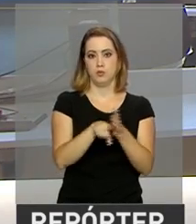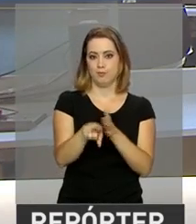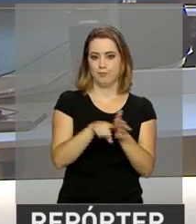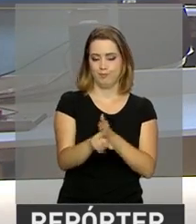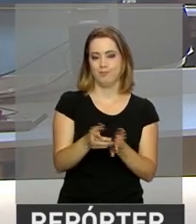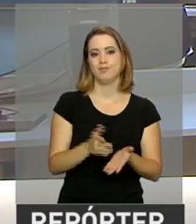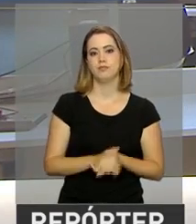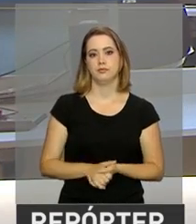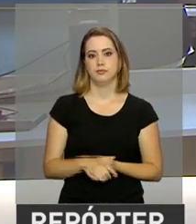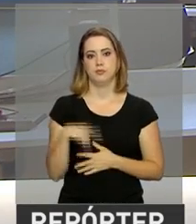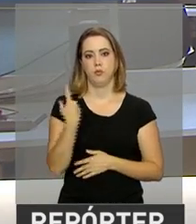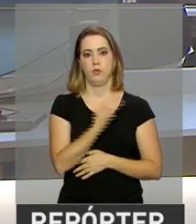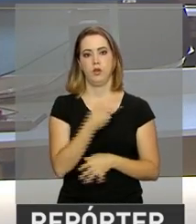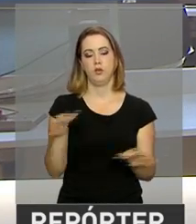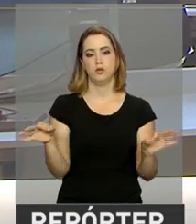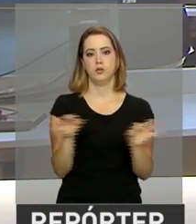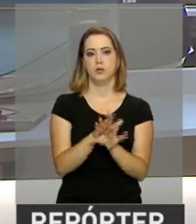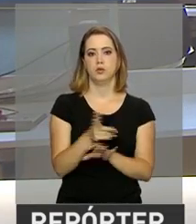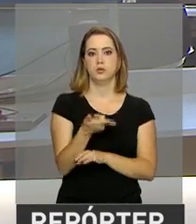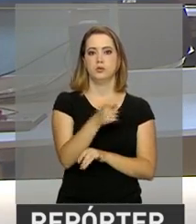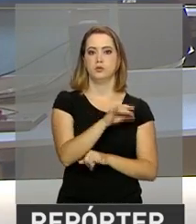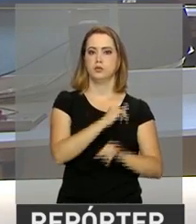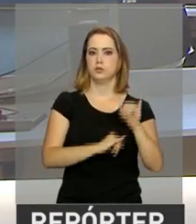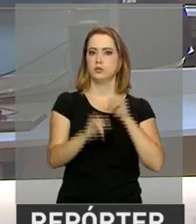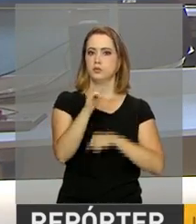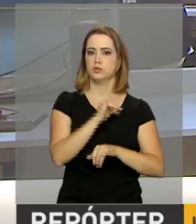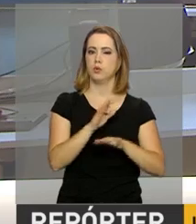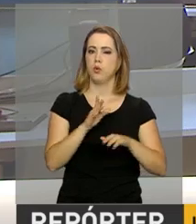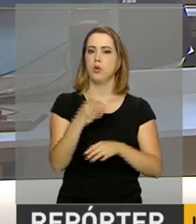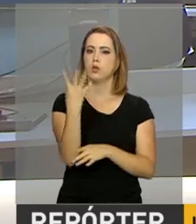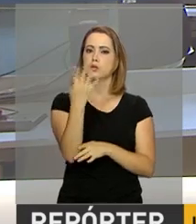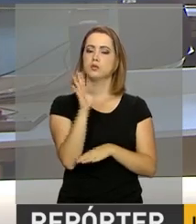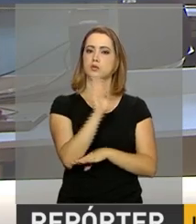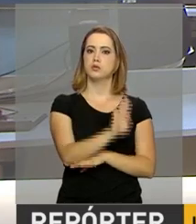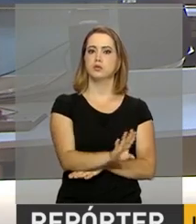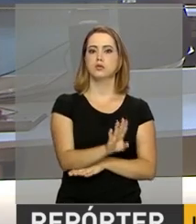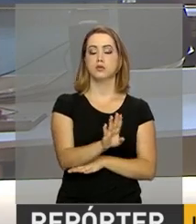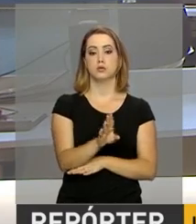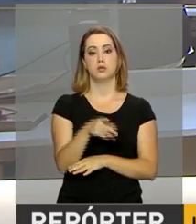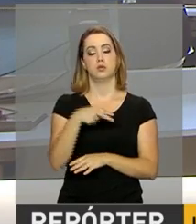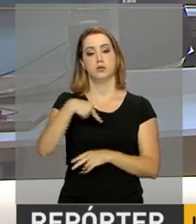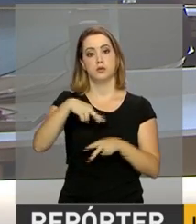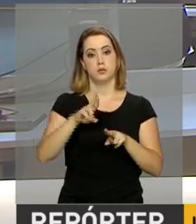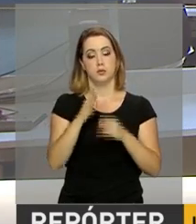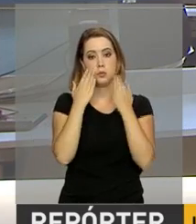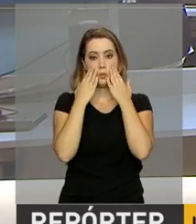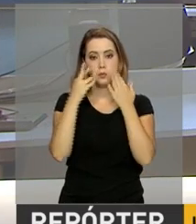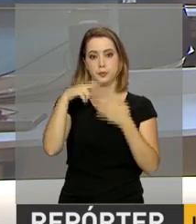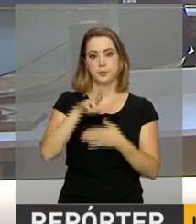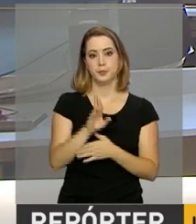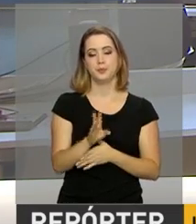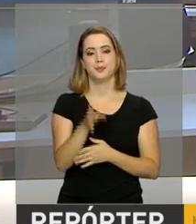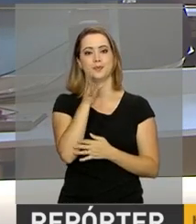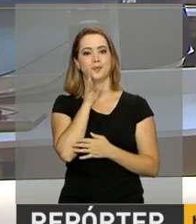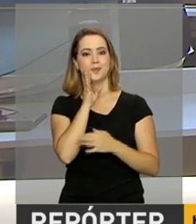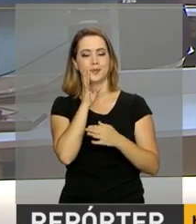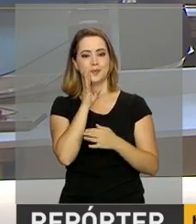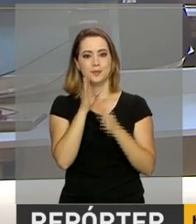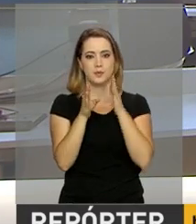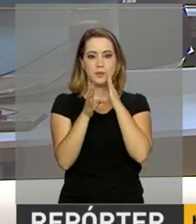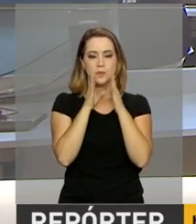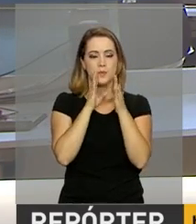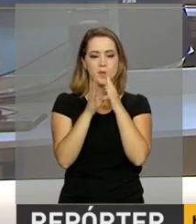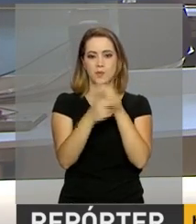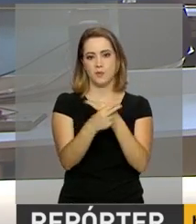nós ficamos por aqui voltamos a qualquer momento com outras informações ou às 4 da tarde na próxima edição do repórter NBR acompanha as novidades